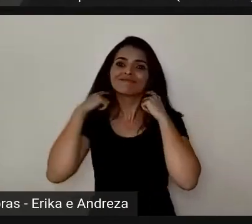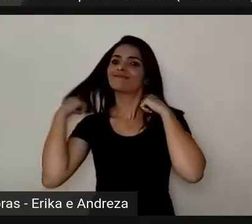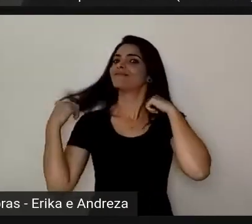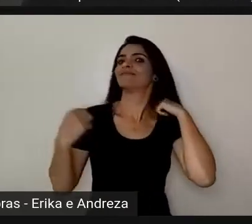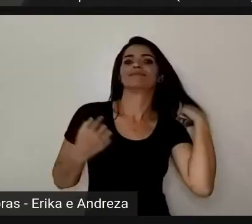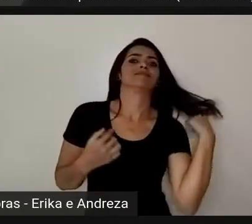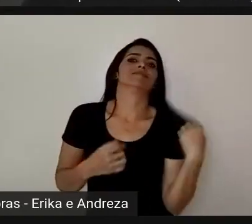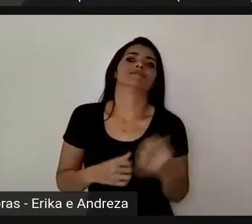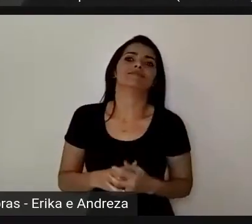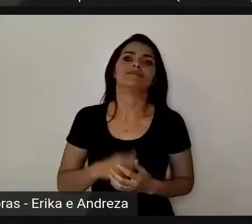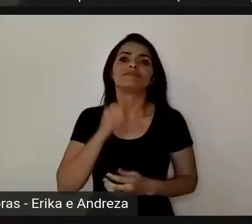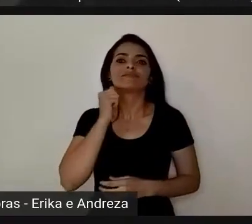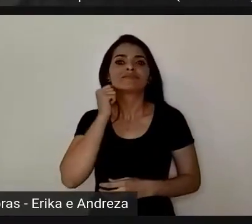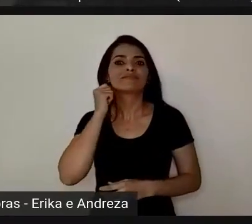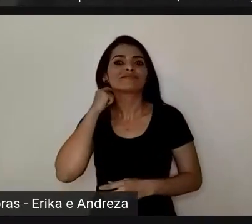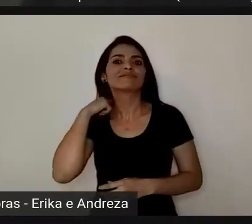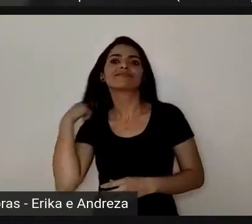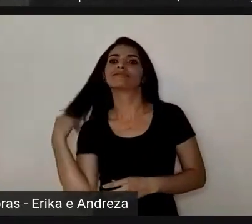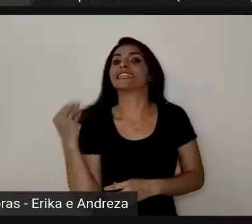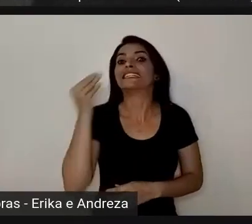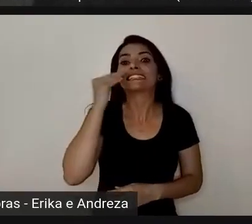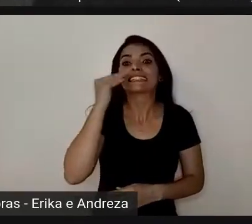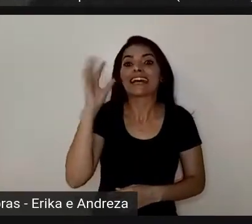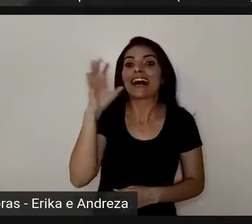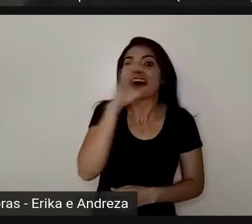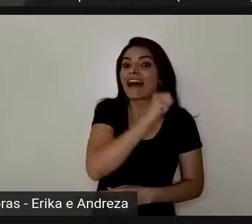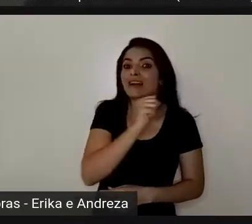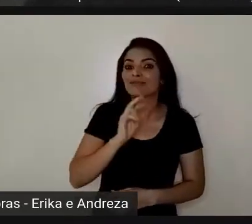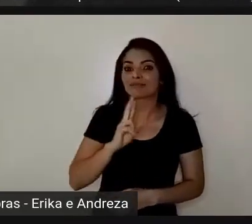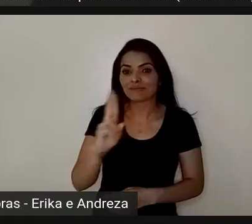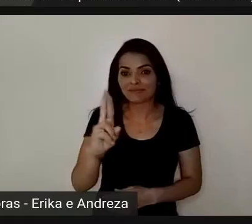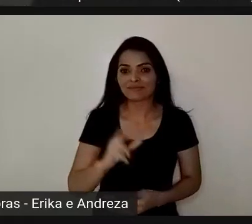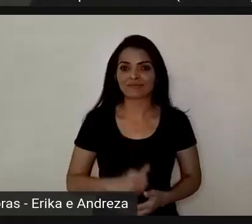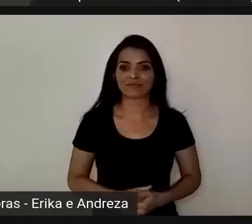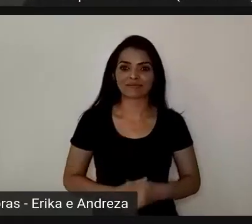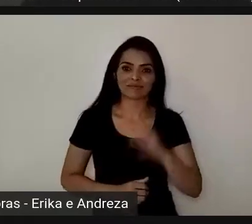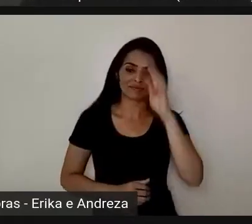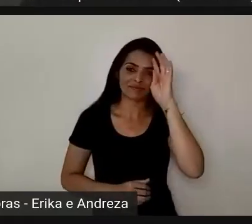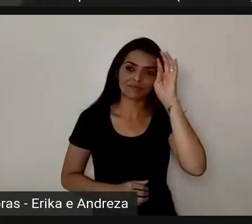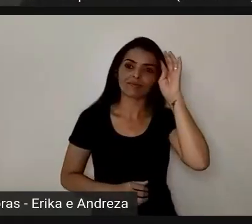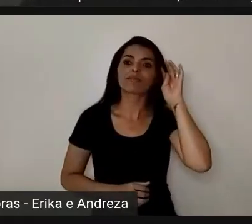rapidinho dá. Vamos tentar. Peço desculpas, mas foi o horário que a gente tinha combinado.